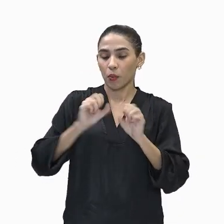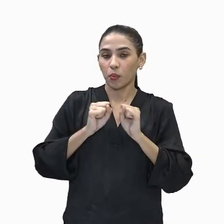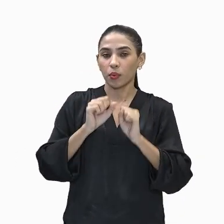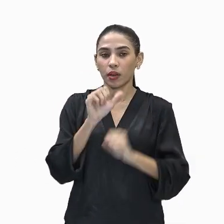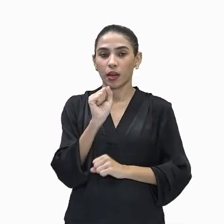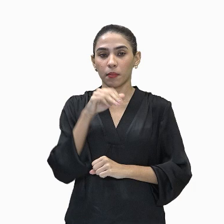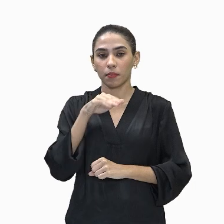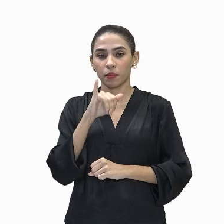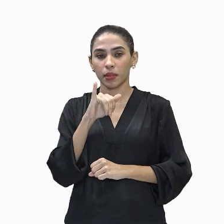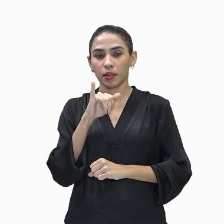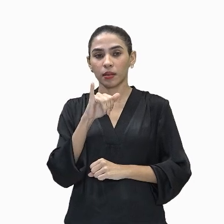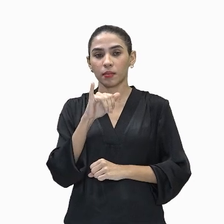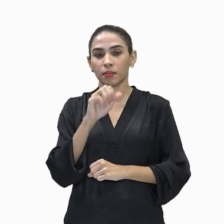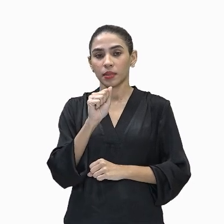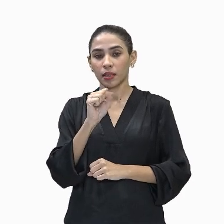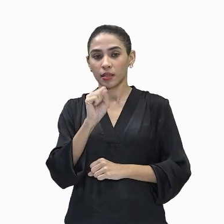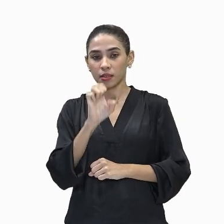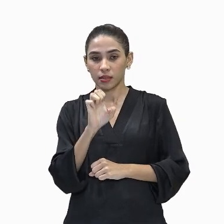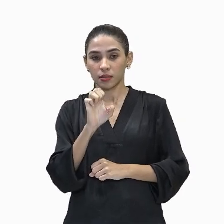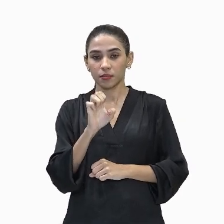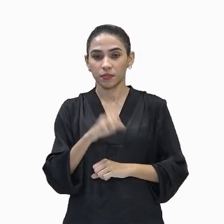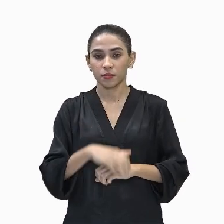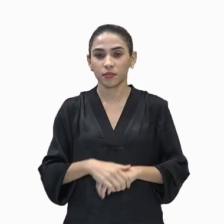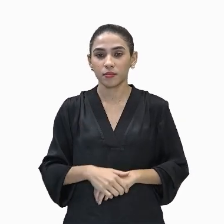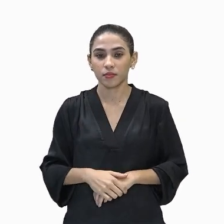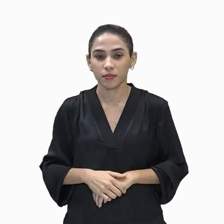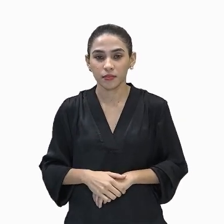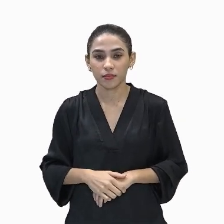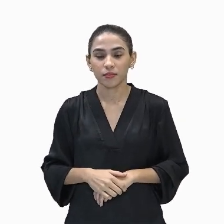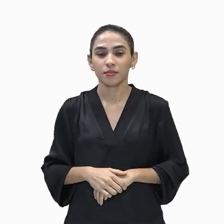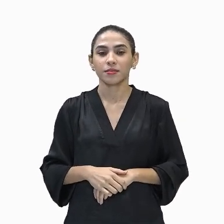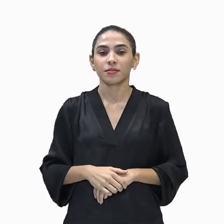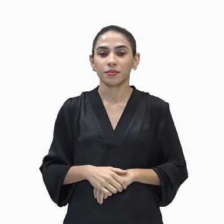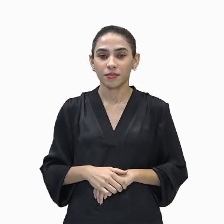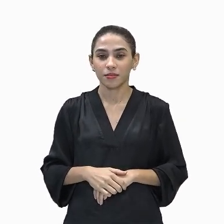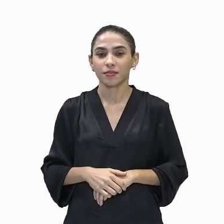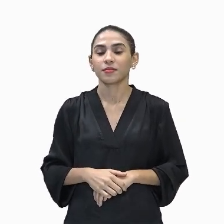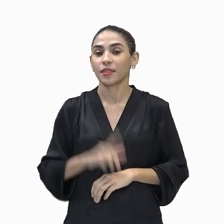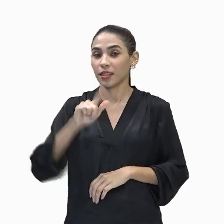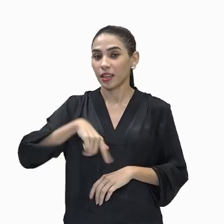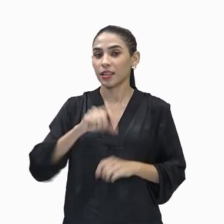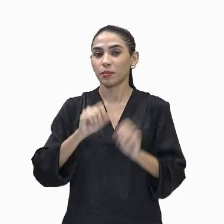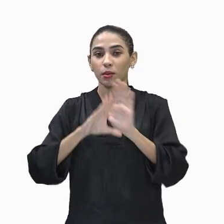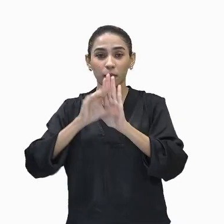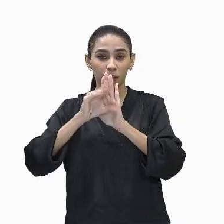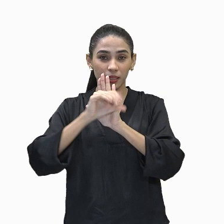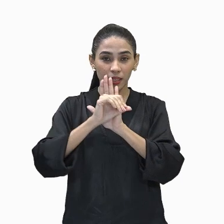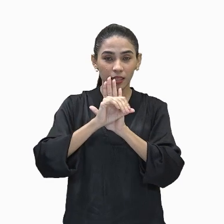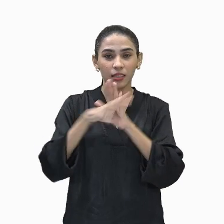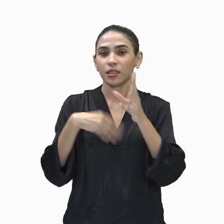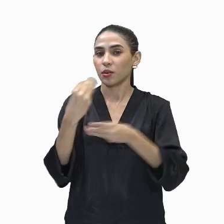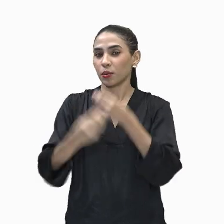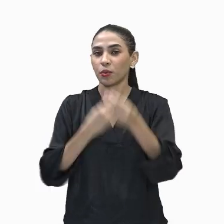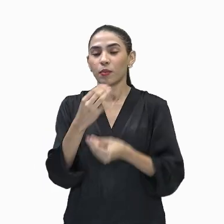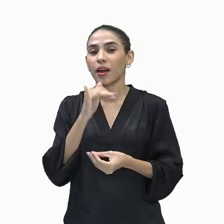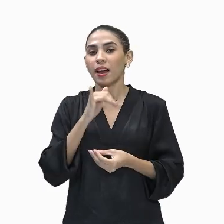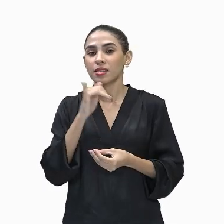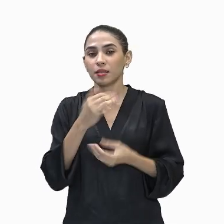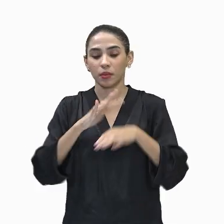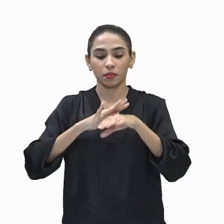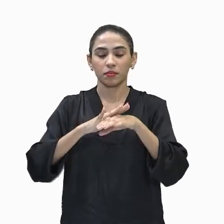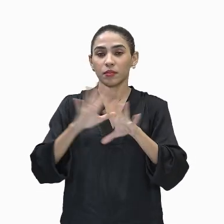ela é causada ali pela entamoeba histolítica, que é um protozoário, né? E como que a pessoa ela vai